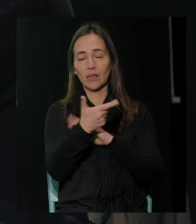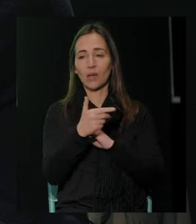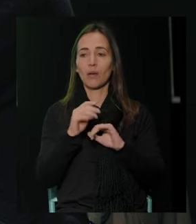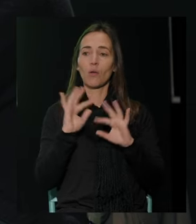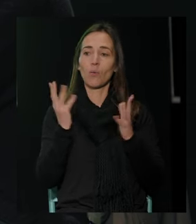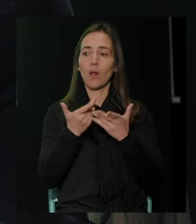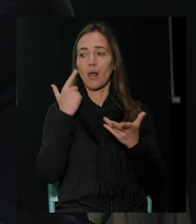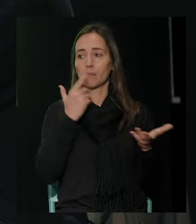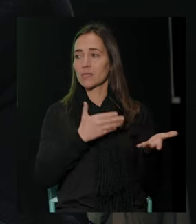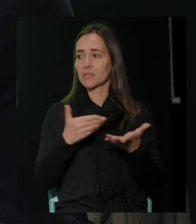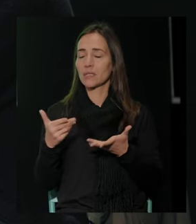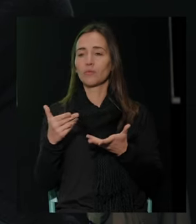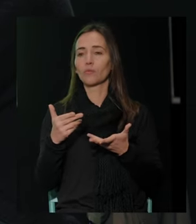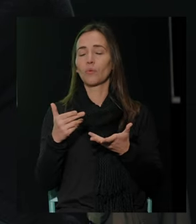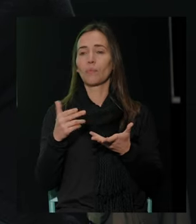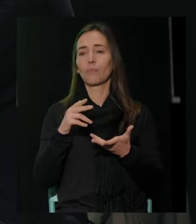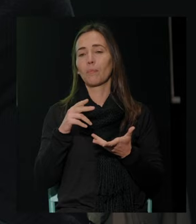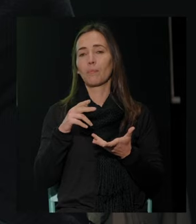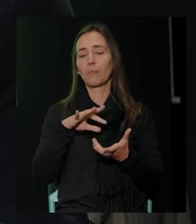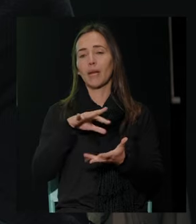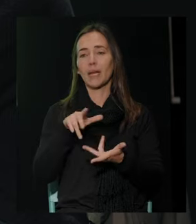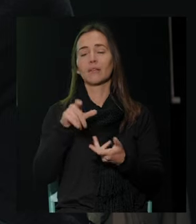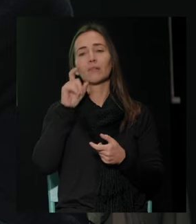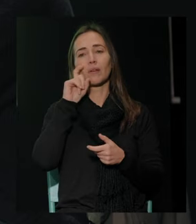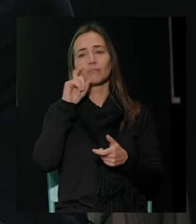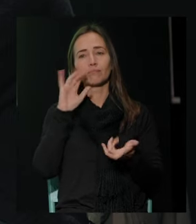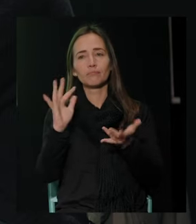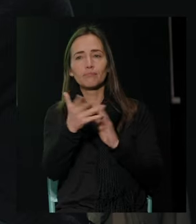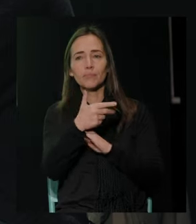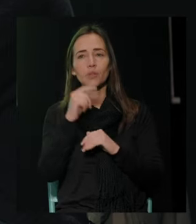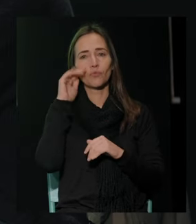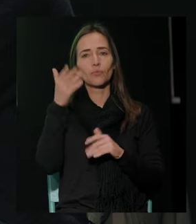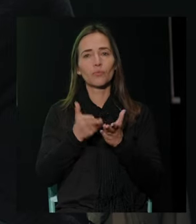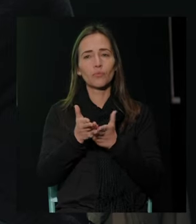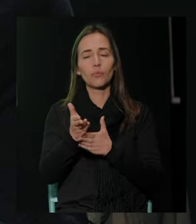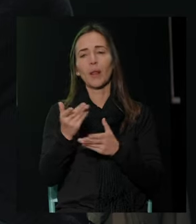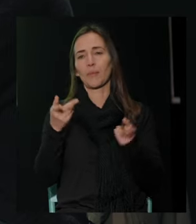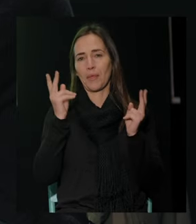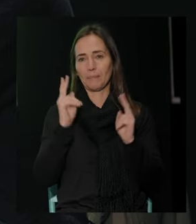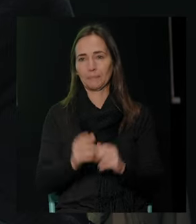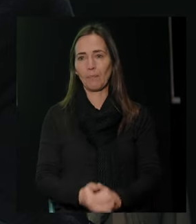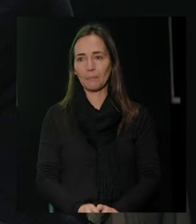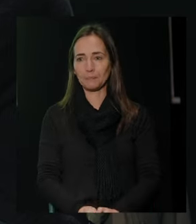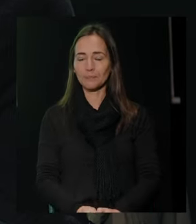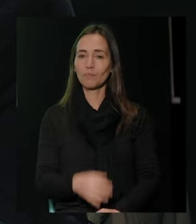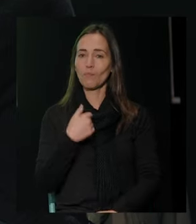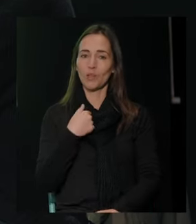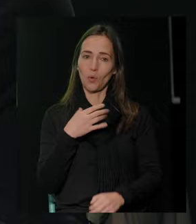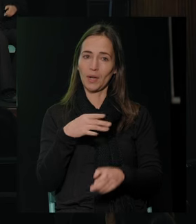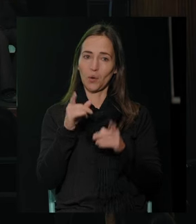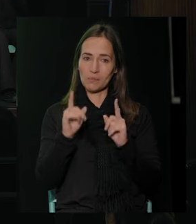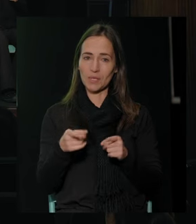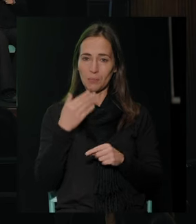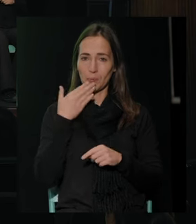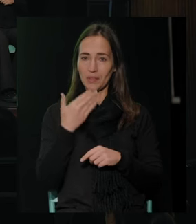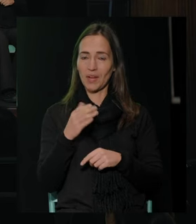planeta, para imaginar as relações do futuro entre a ecologia, a sustentabilidade e a liberdade. E eu ia começar por